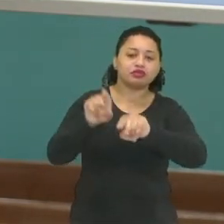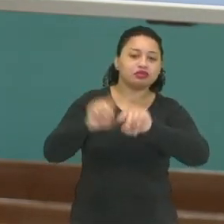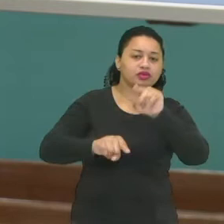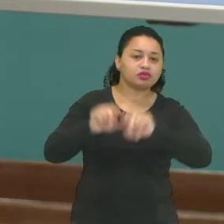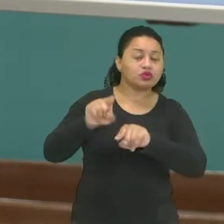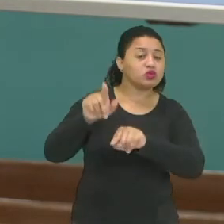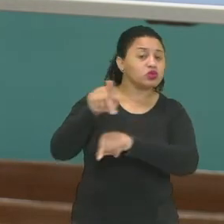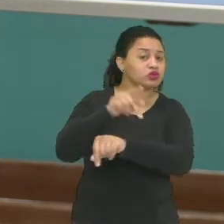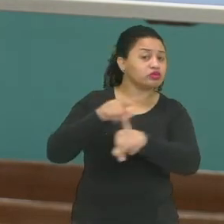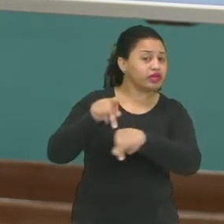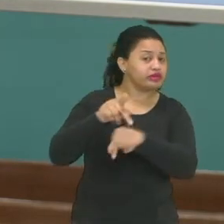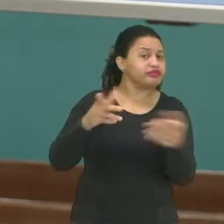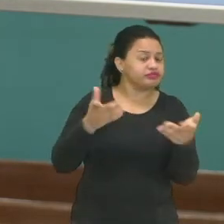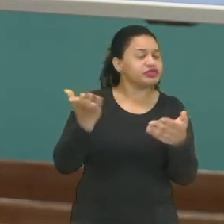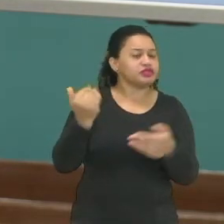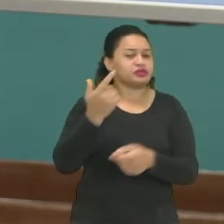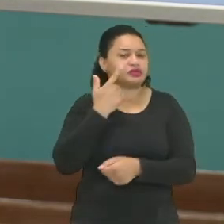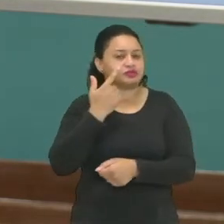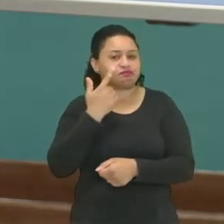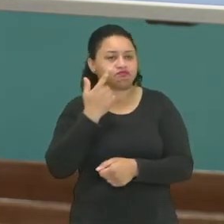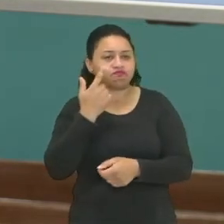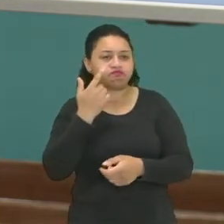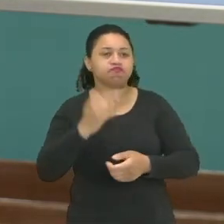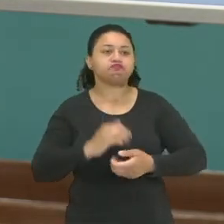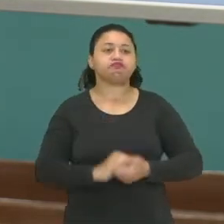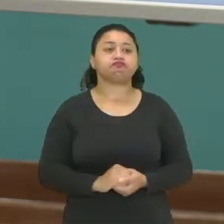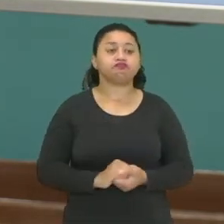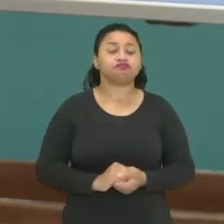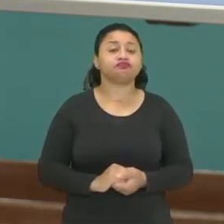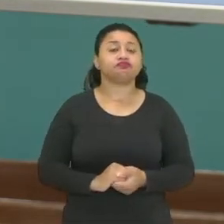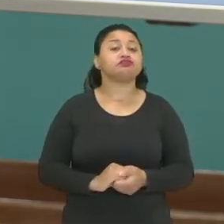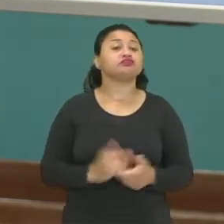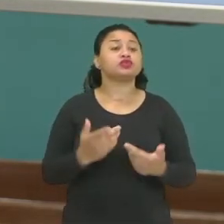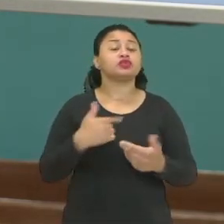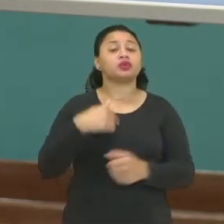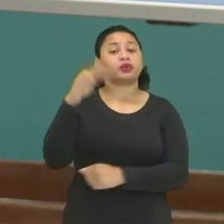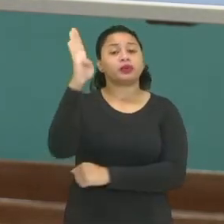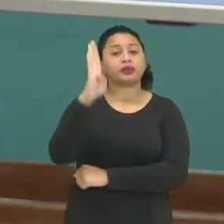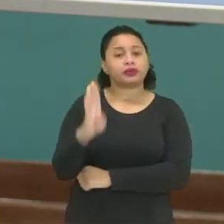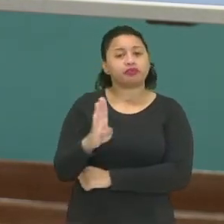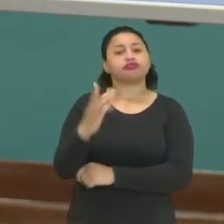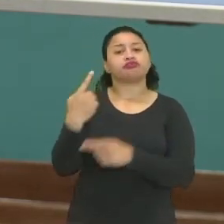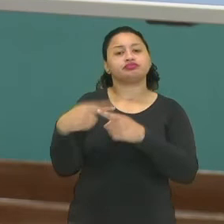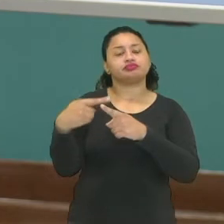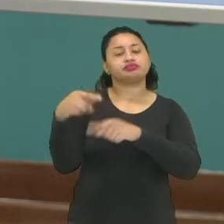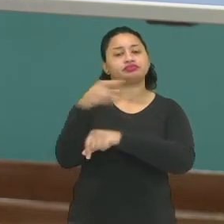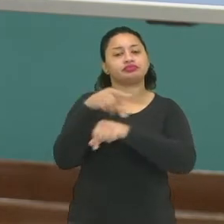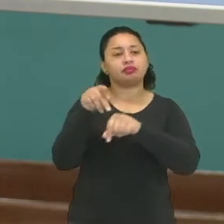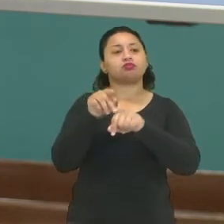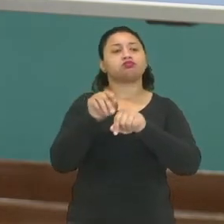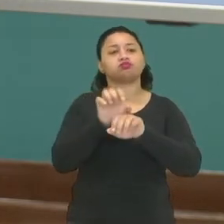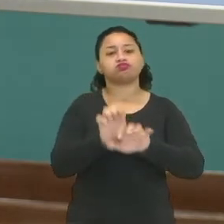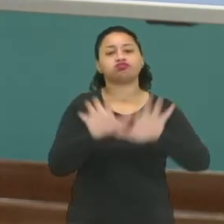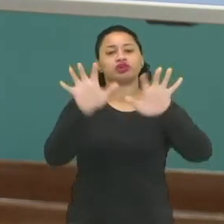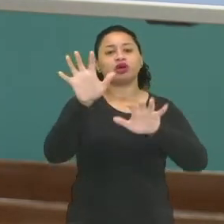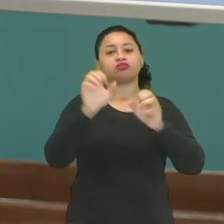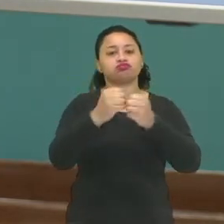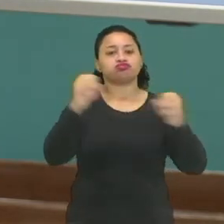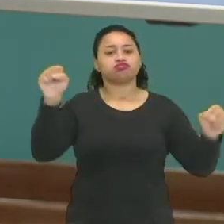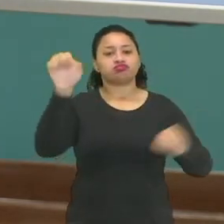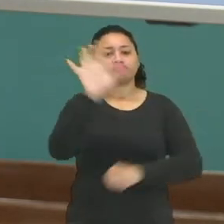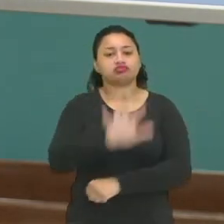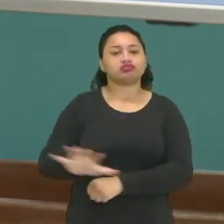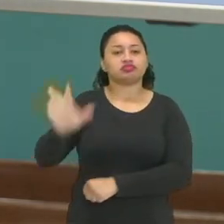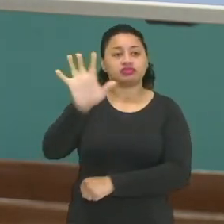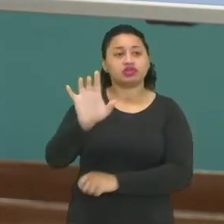país? Vamos acompanhar então. Então, olha só, o Brasil, por ser um país de dimensões continentais, olha só,